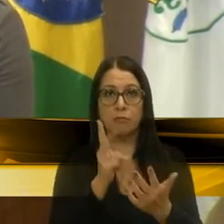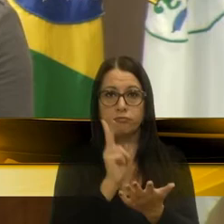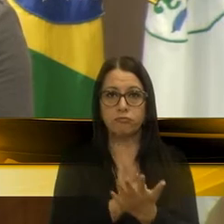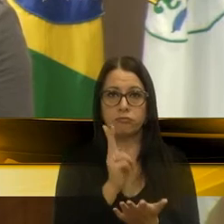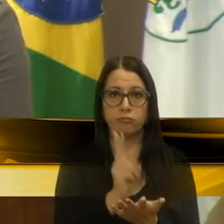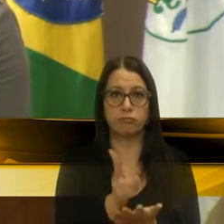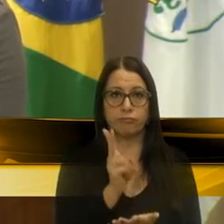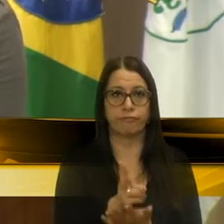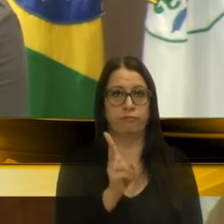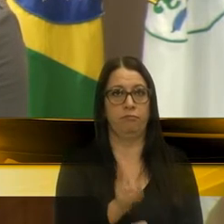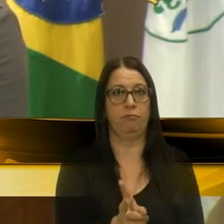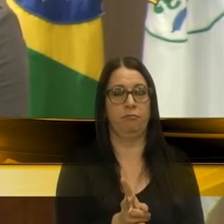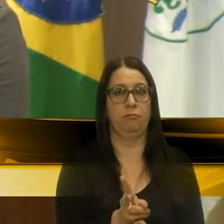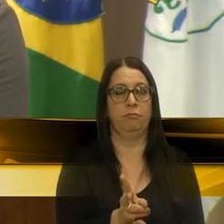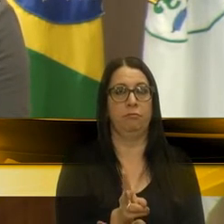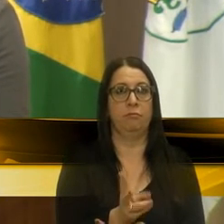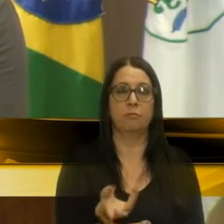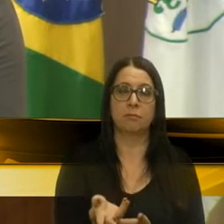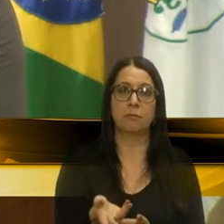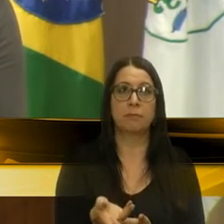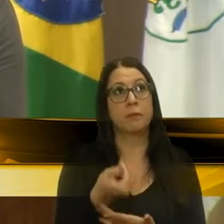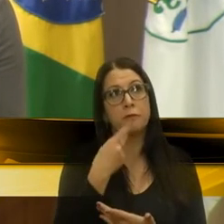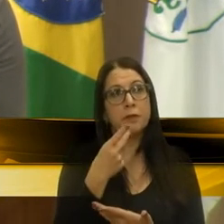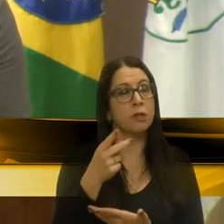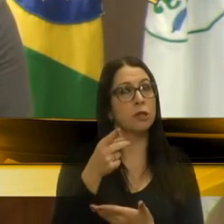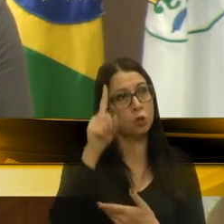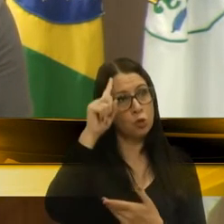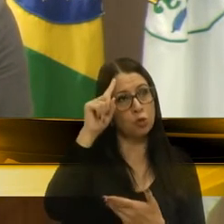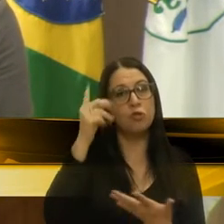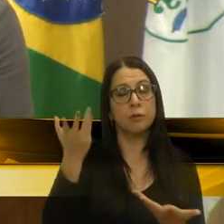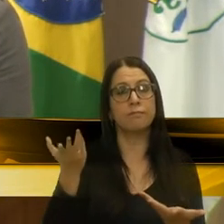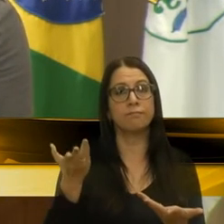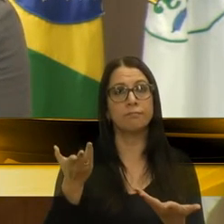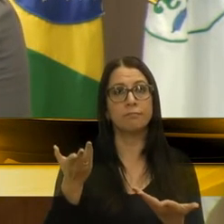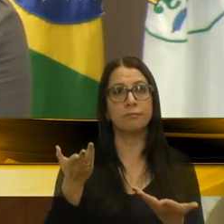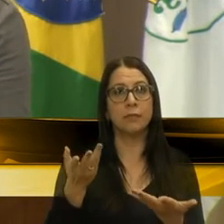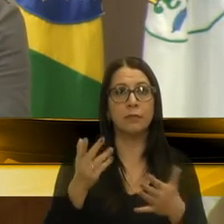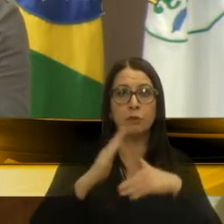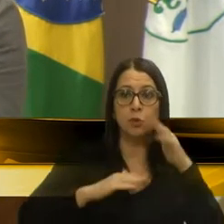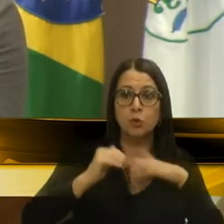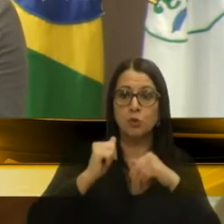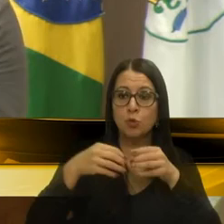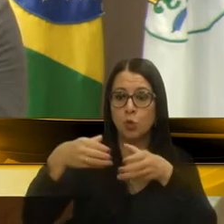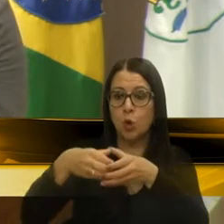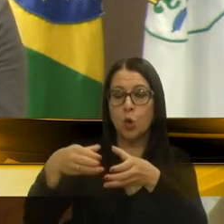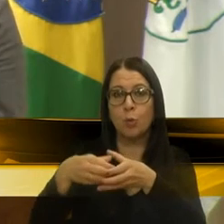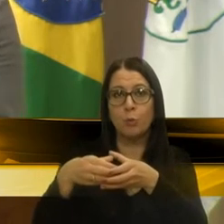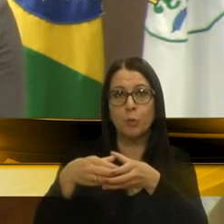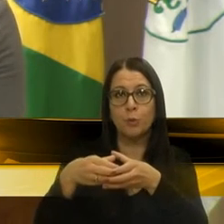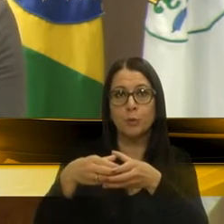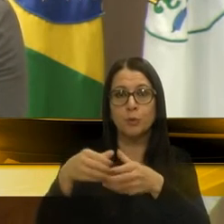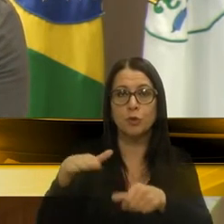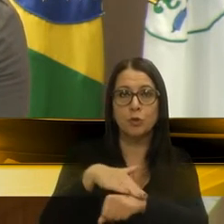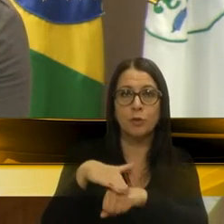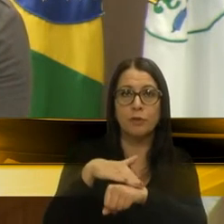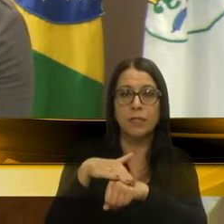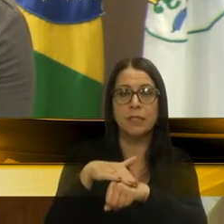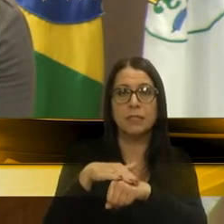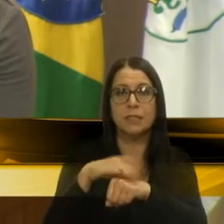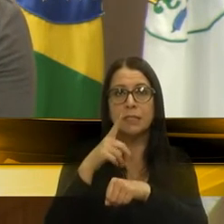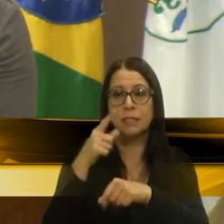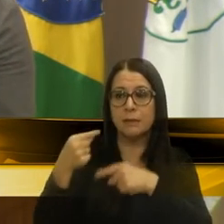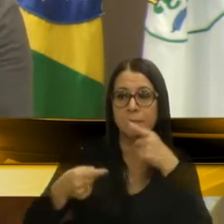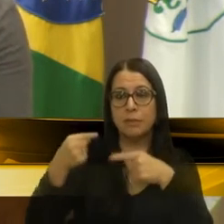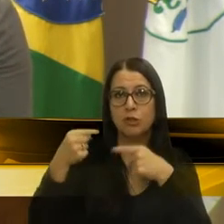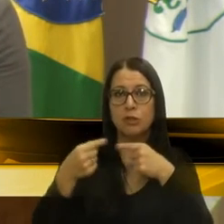continuada, uma orientação, eu diria que diária, né, que foi construído grupos de conversa onde se